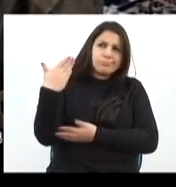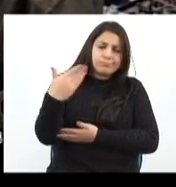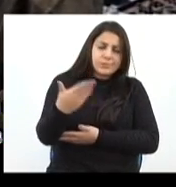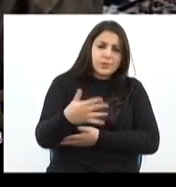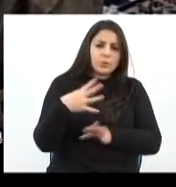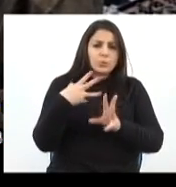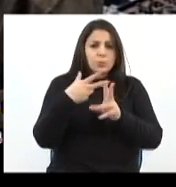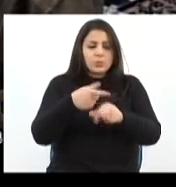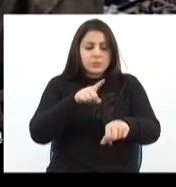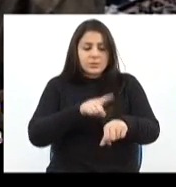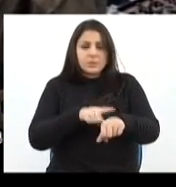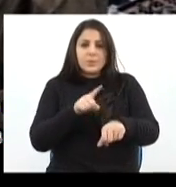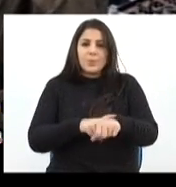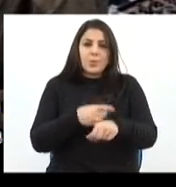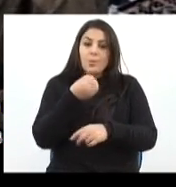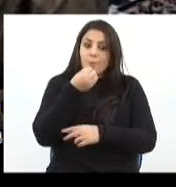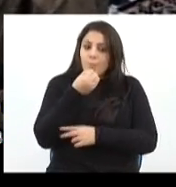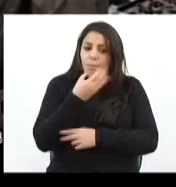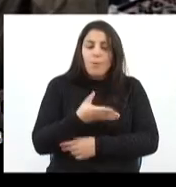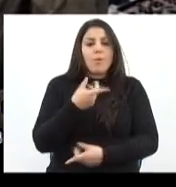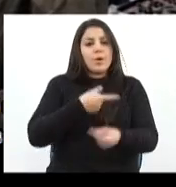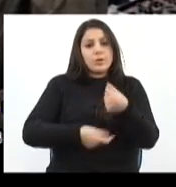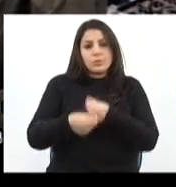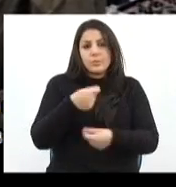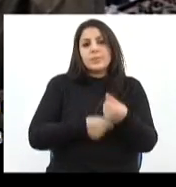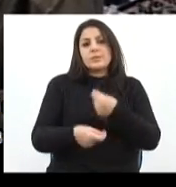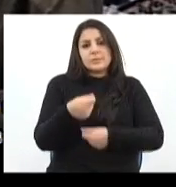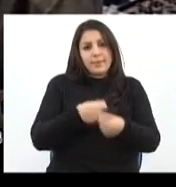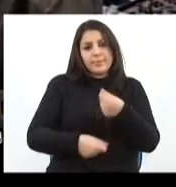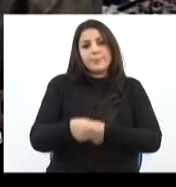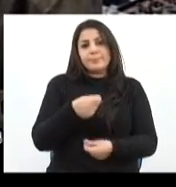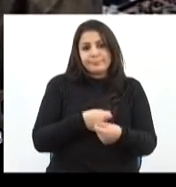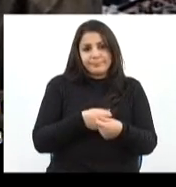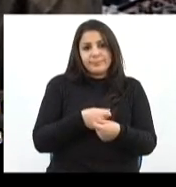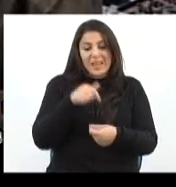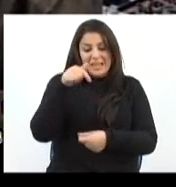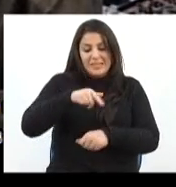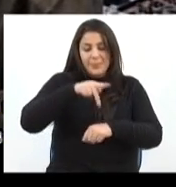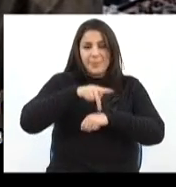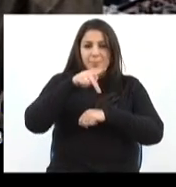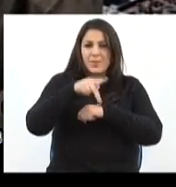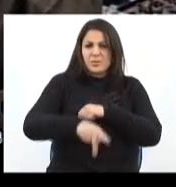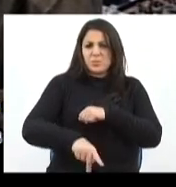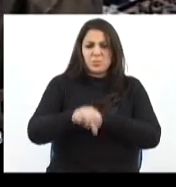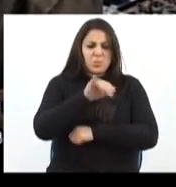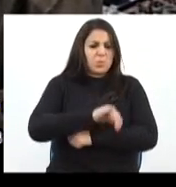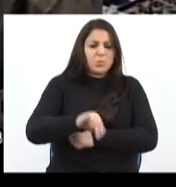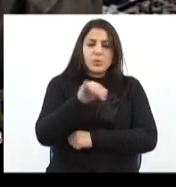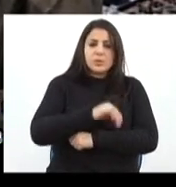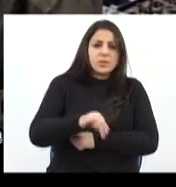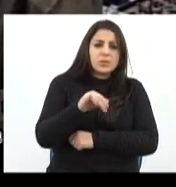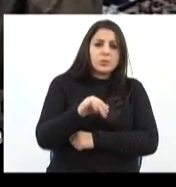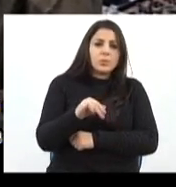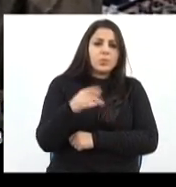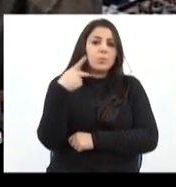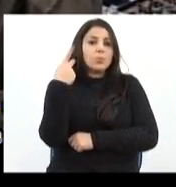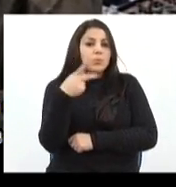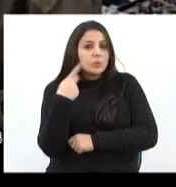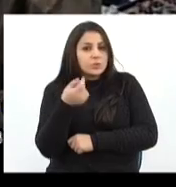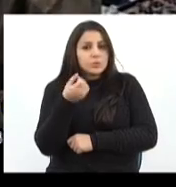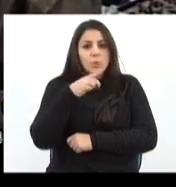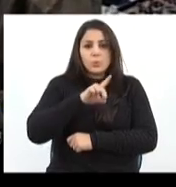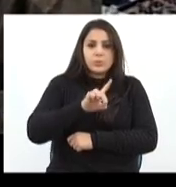tempo, foi uma belíssima administração, senhor presidente. E Passo Fundo, independente de política ou não, Passo